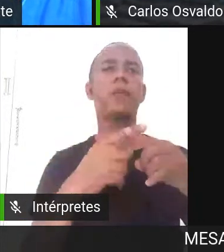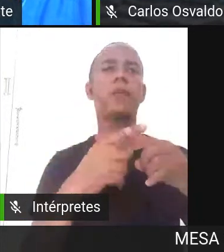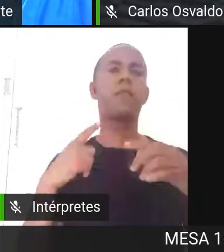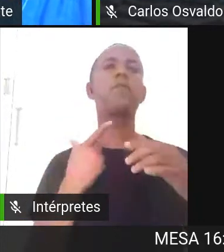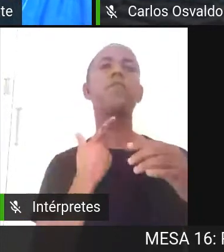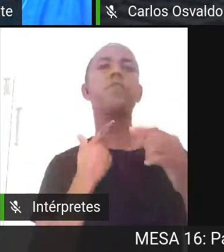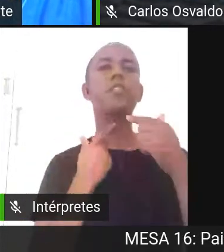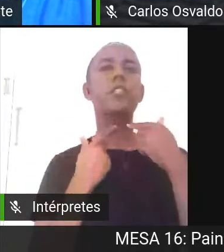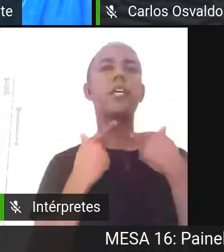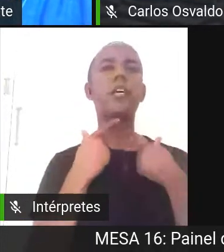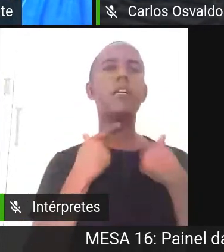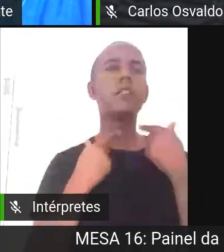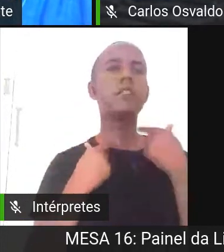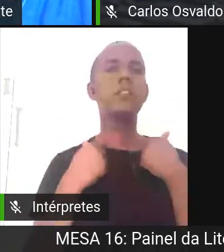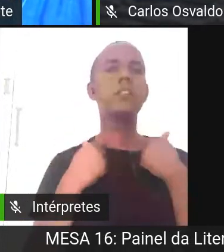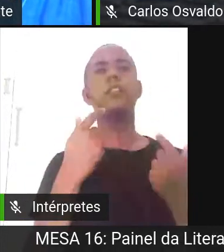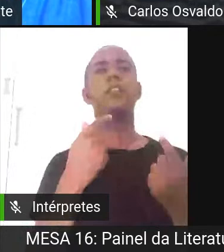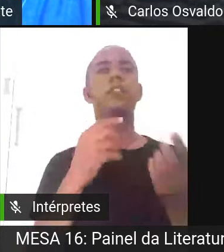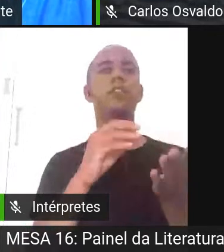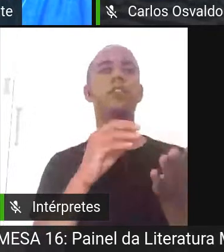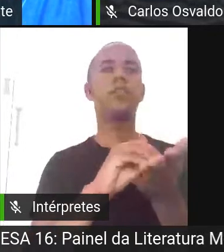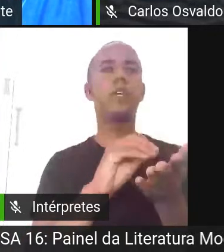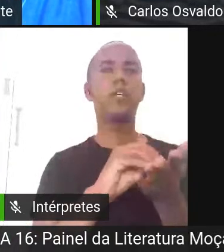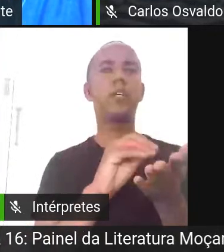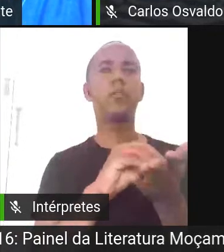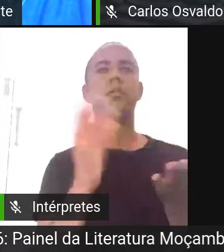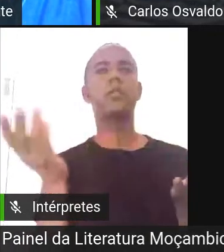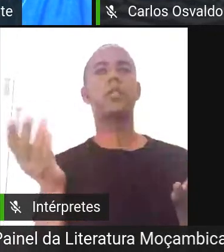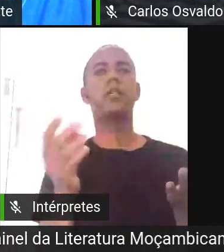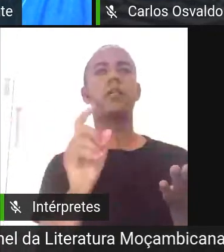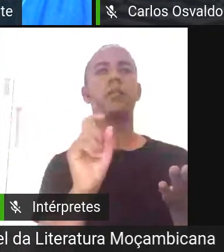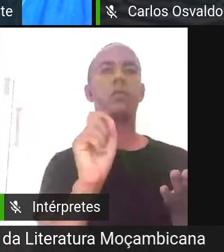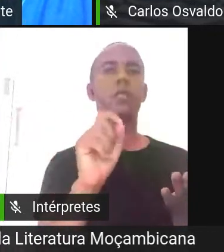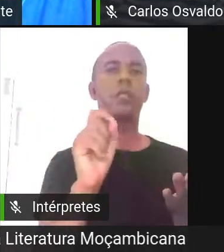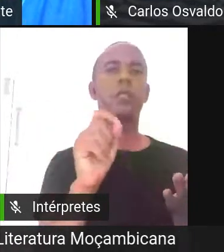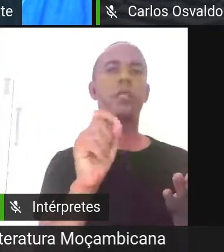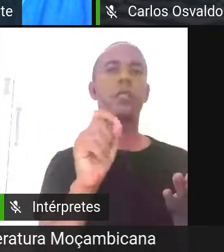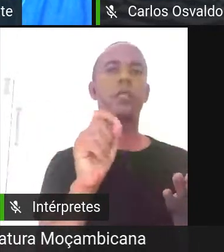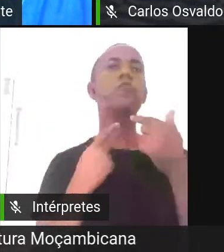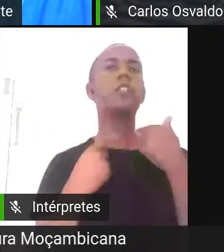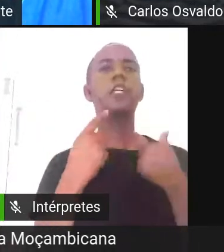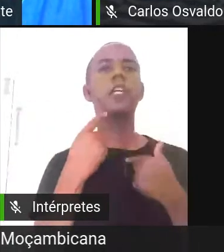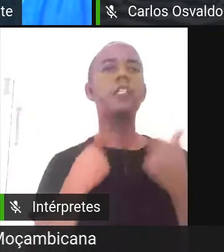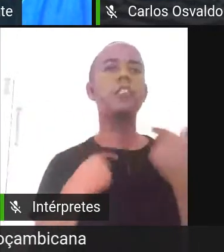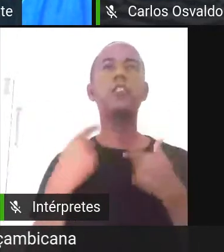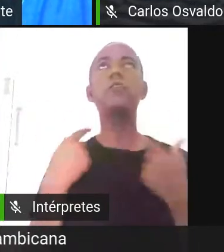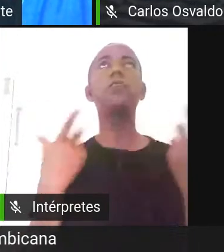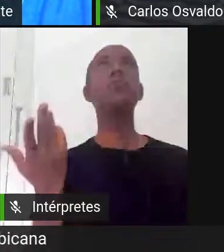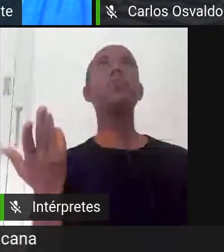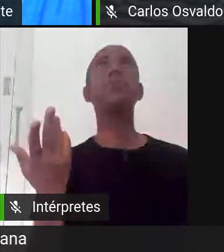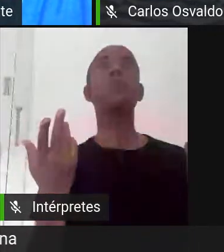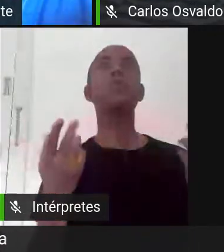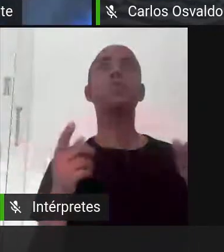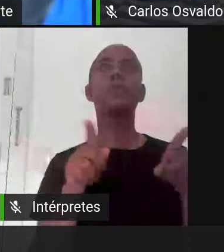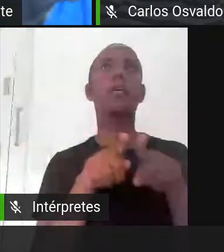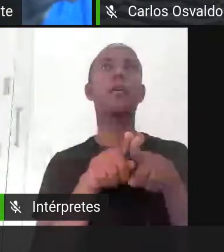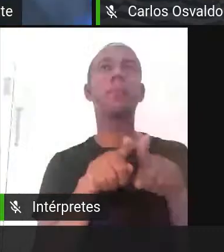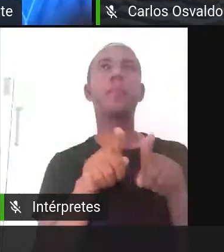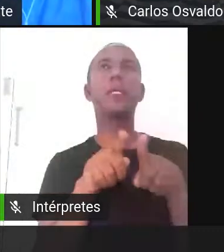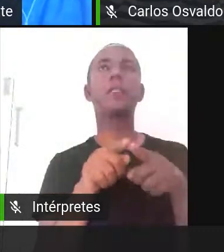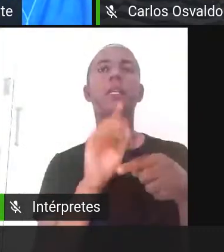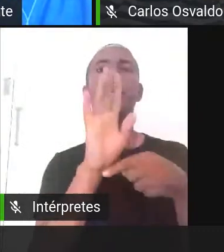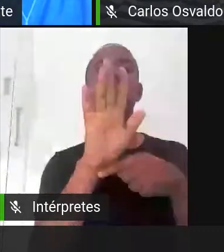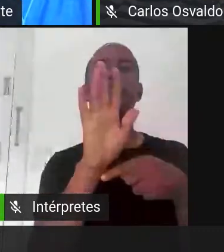falta, se calhar, uma vontade de se fazer esse investimento. Bem, diante disso, a questão